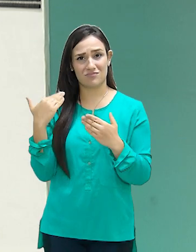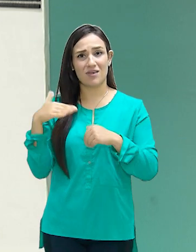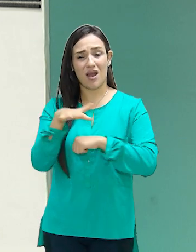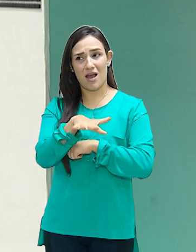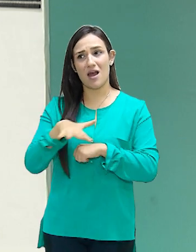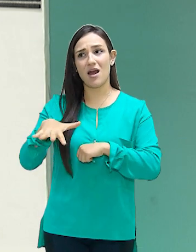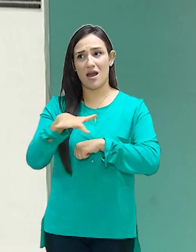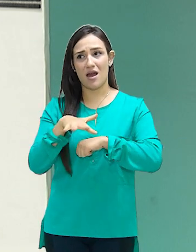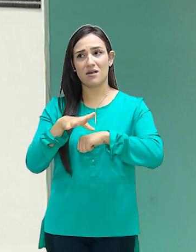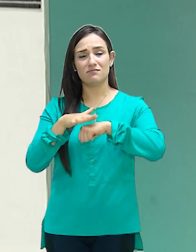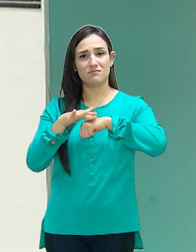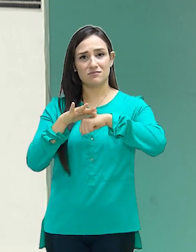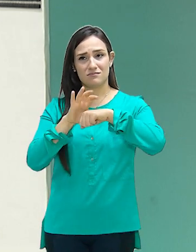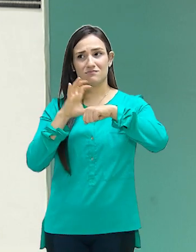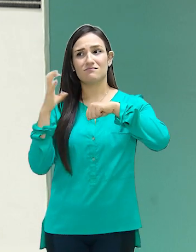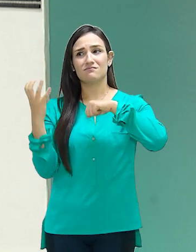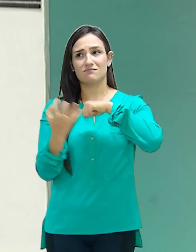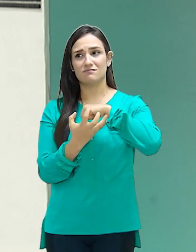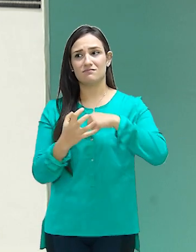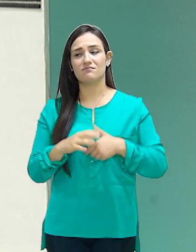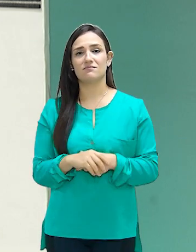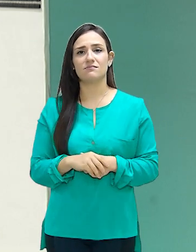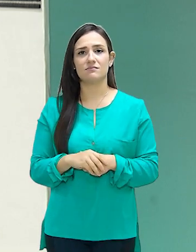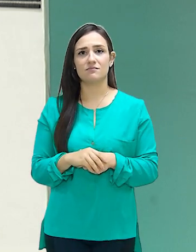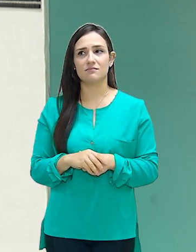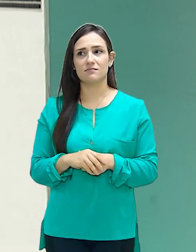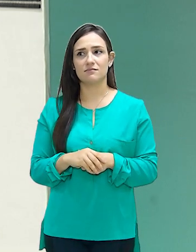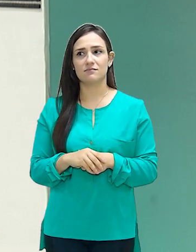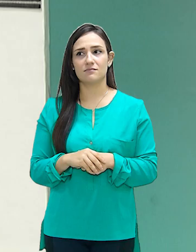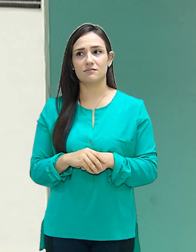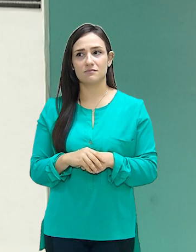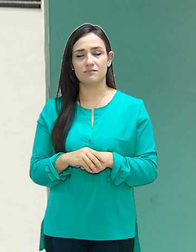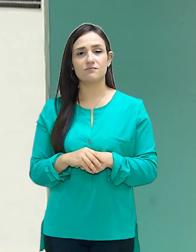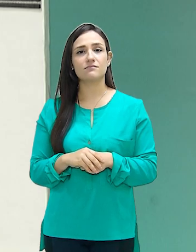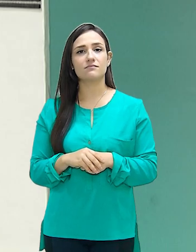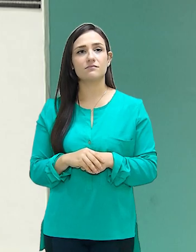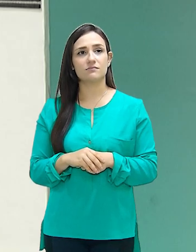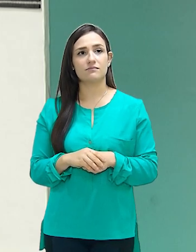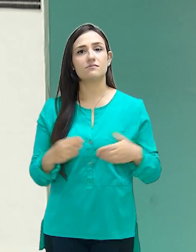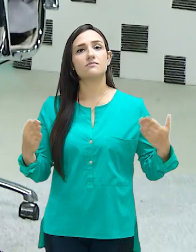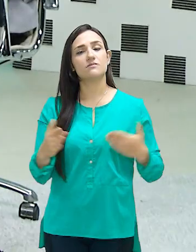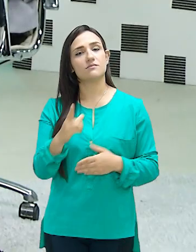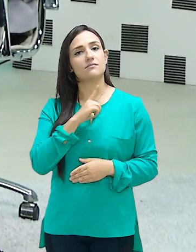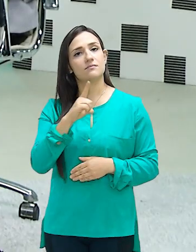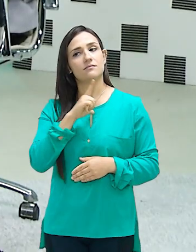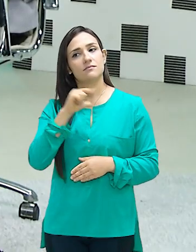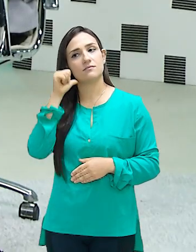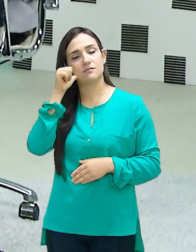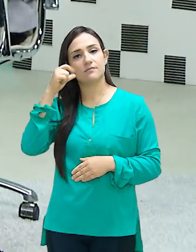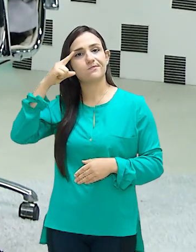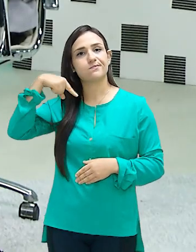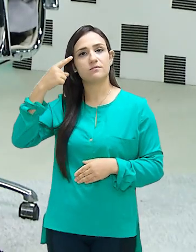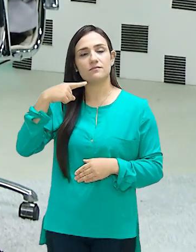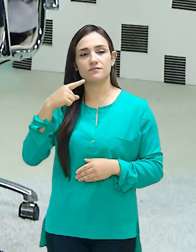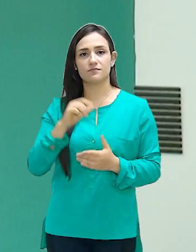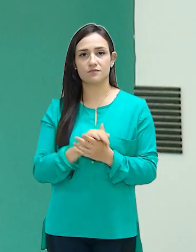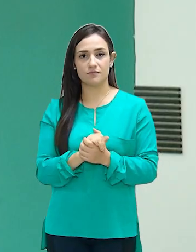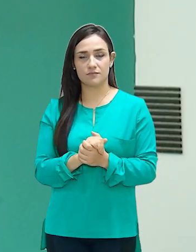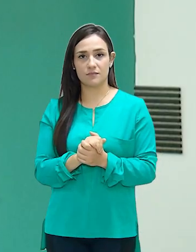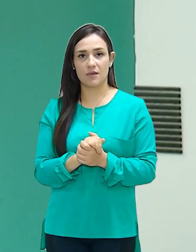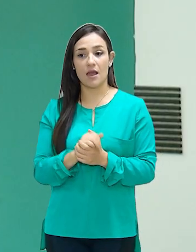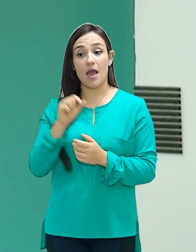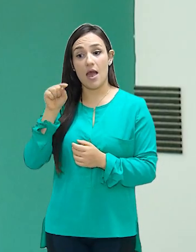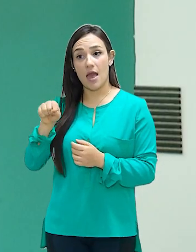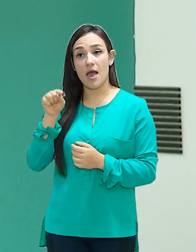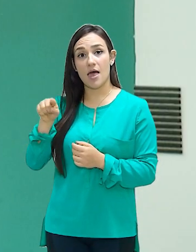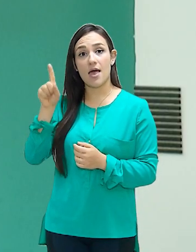de pandemia do novo coronavírus. Aqui conosco para esclarecer os assuntos, a advogada Valnete da Silva Costa, ela